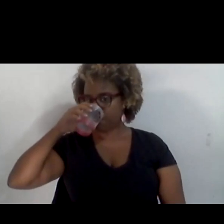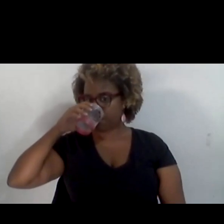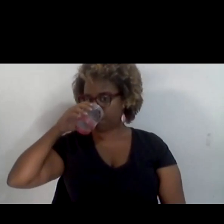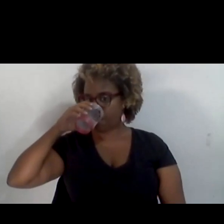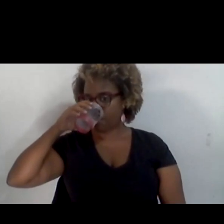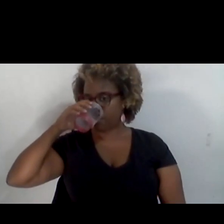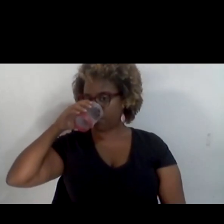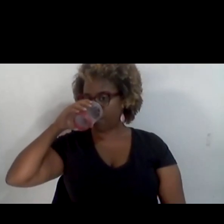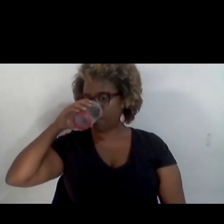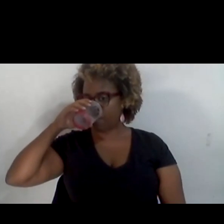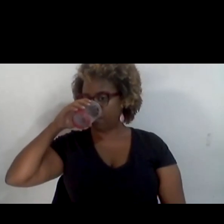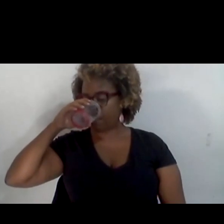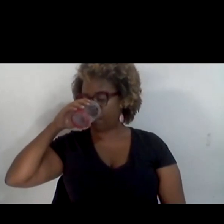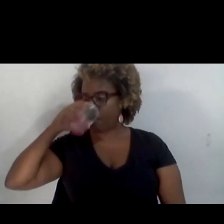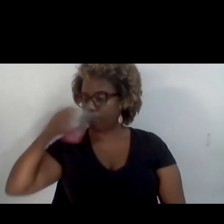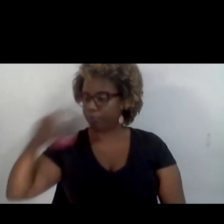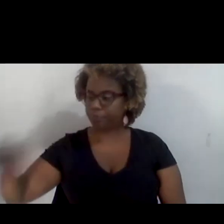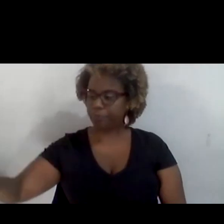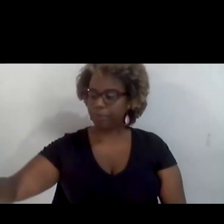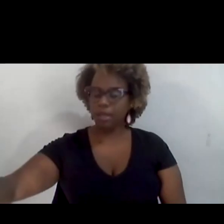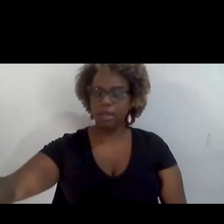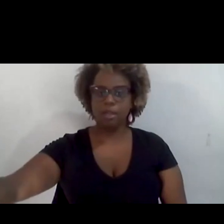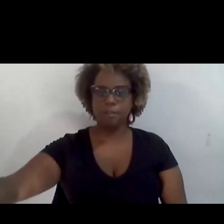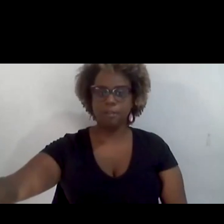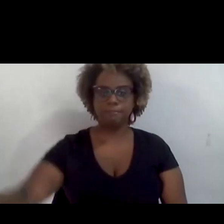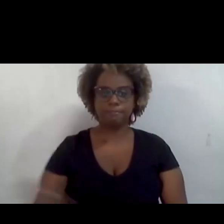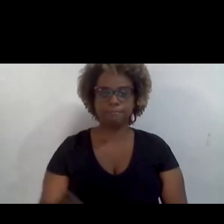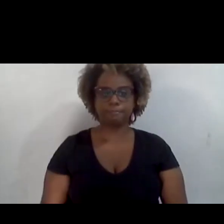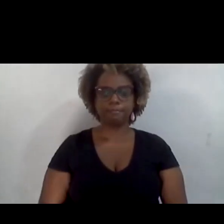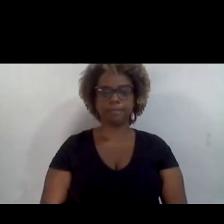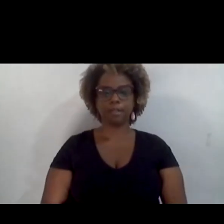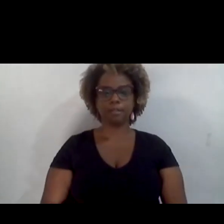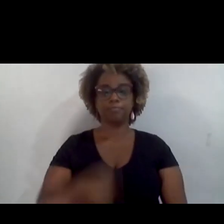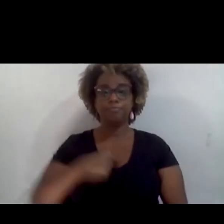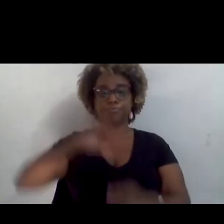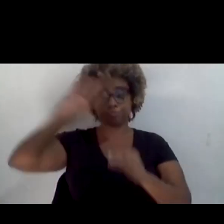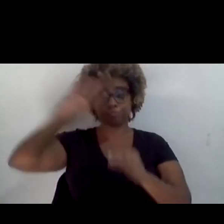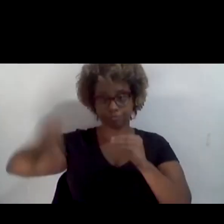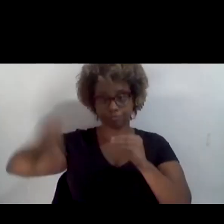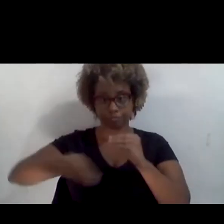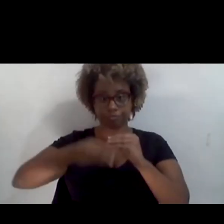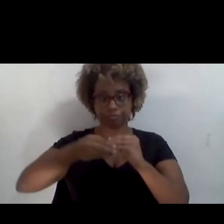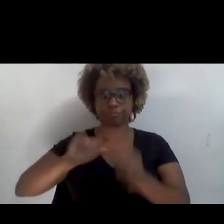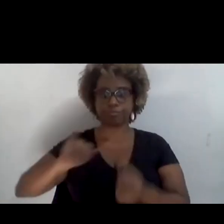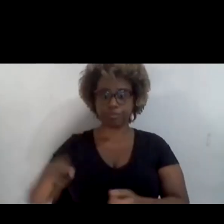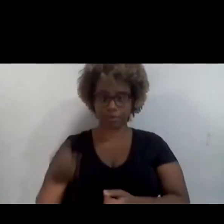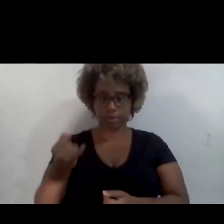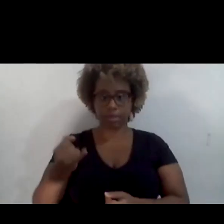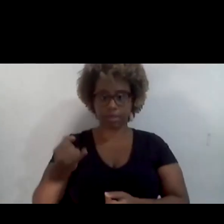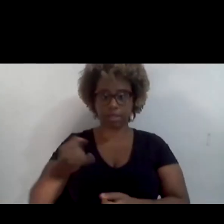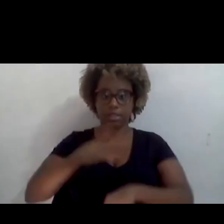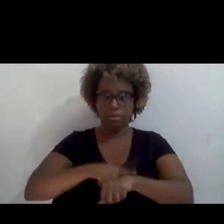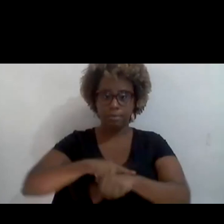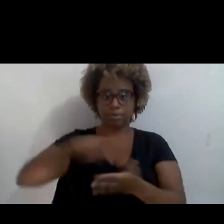vou aproveitar esse espaço de dança, mas as minhas observações, na verdade, incluem dança, mas não